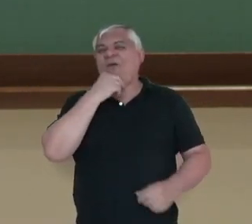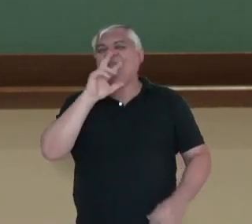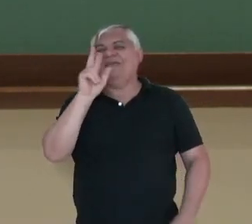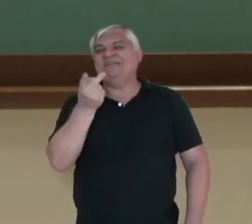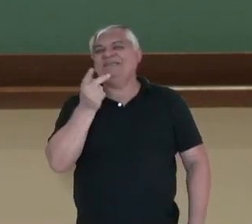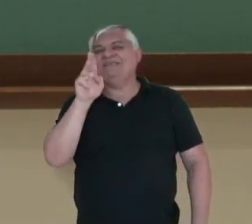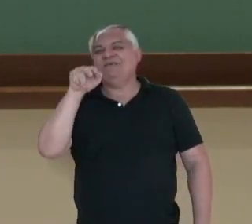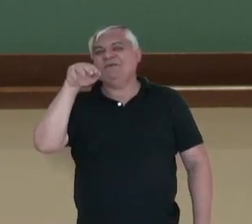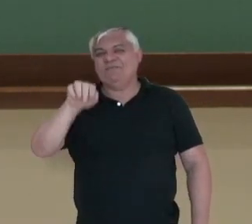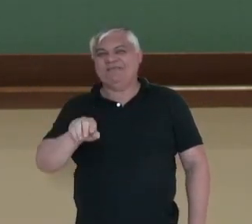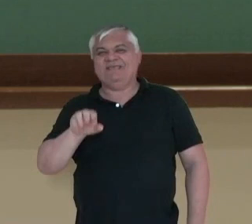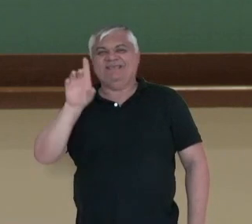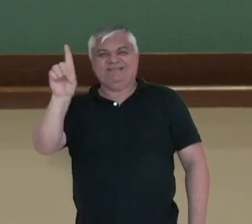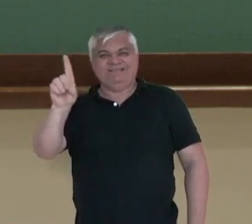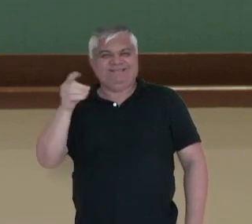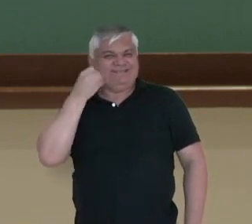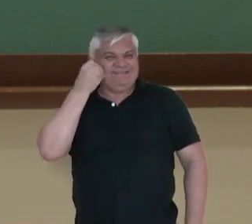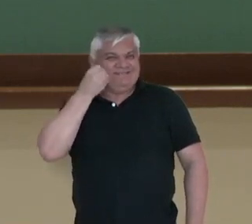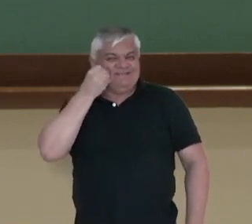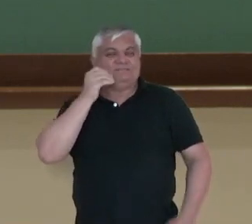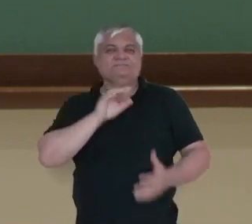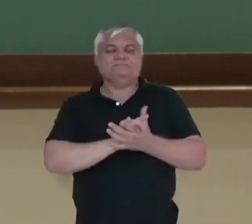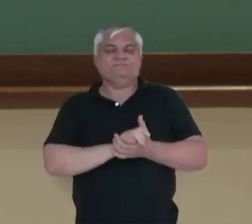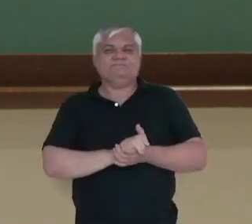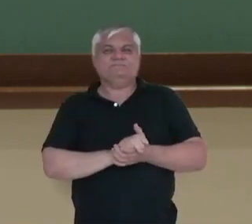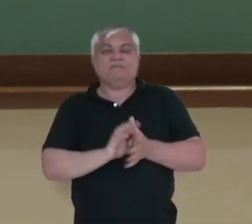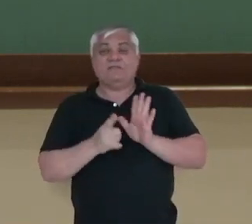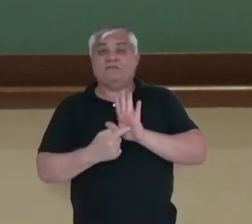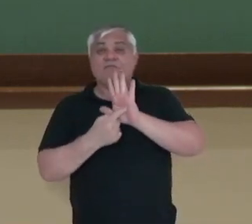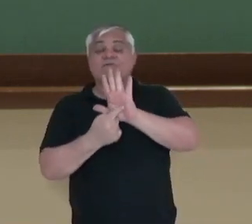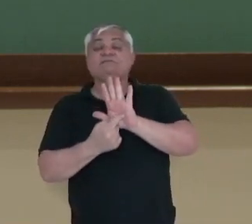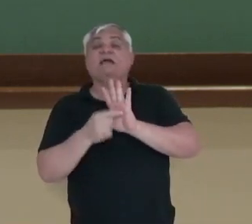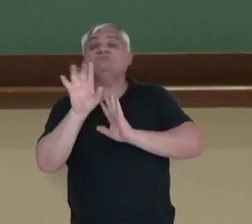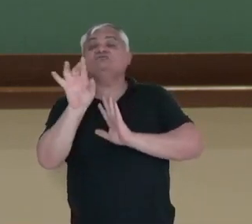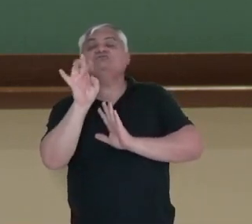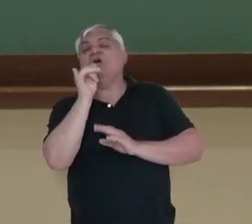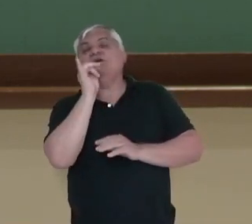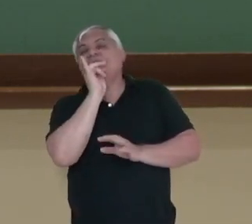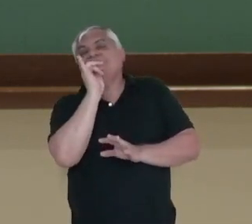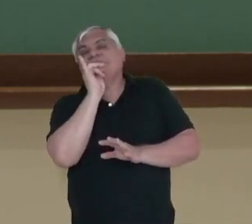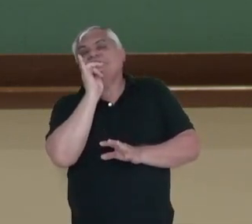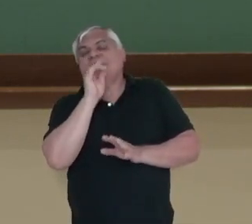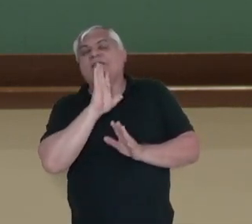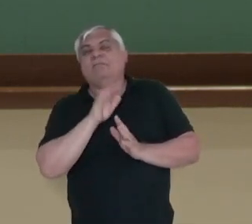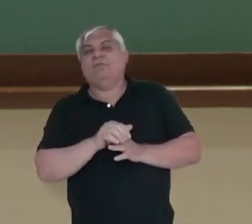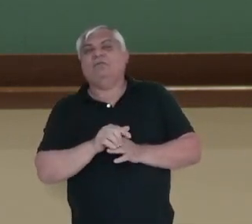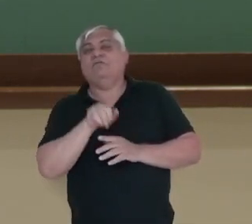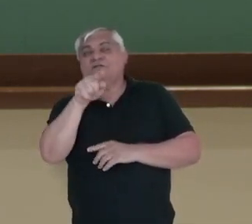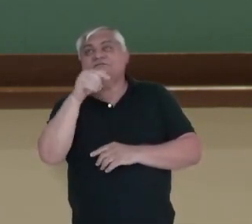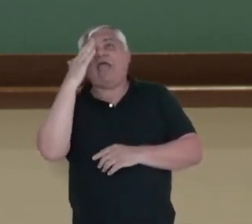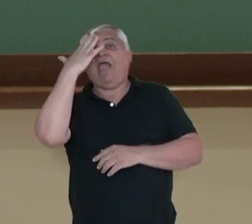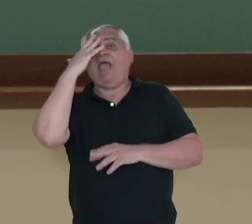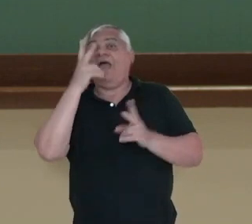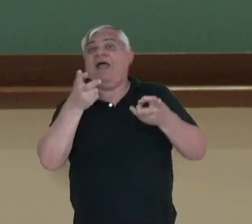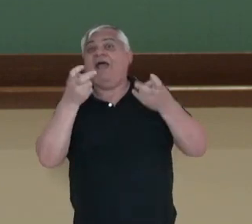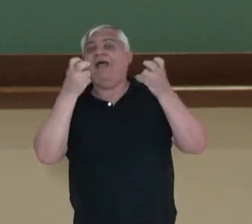certo? Eu não trouxe aqui para vocês um mapa mental, mas uma reflexão para que a partir disso vocês consigam construir melhor,